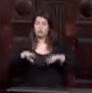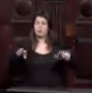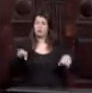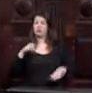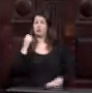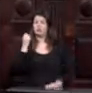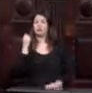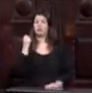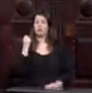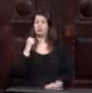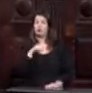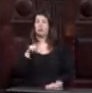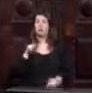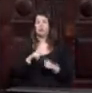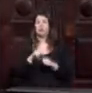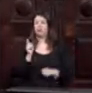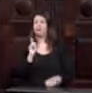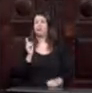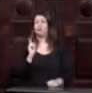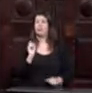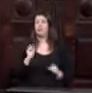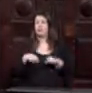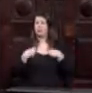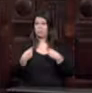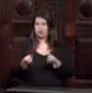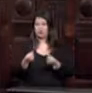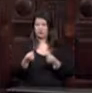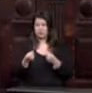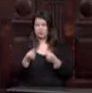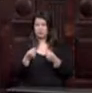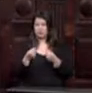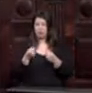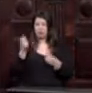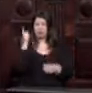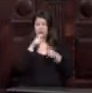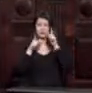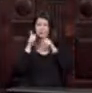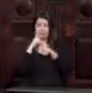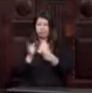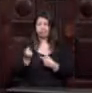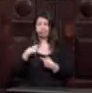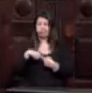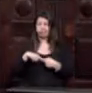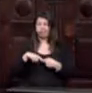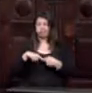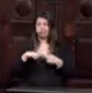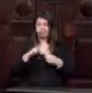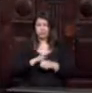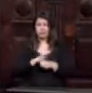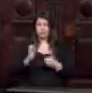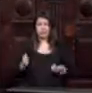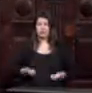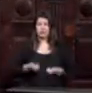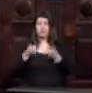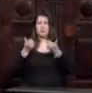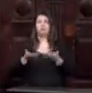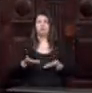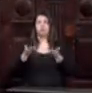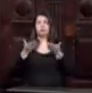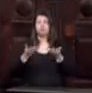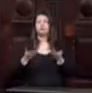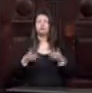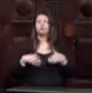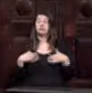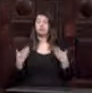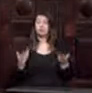não estão fazendo nenhum esforço para enfrentar essa crise fiscal do Estado. E aquilo que disse aqui no meu